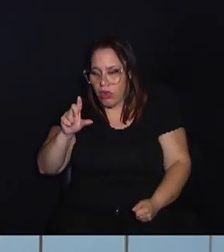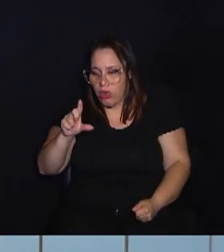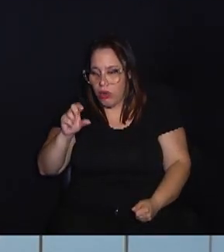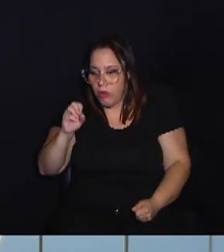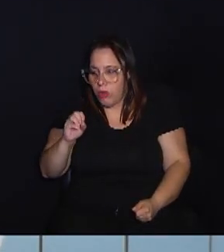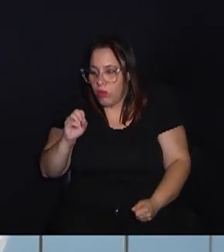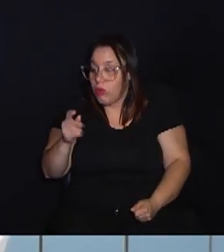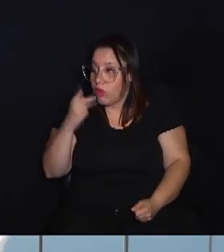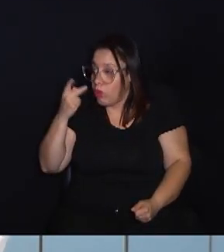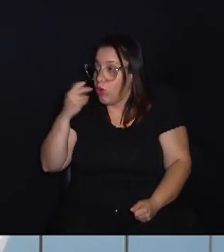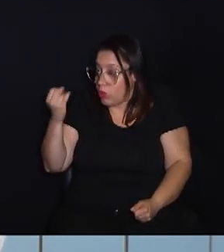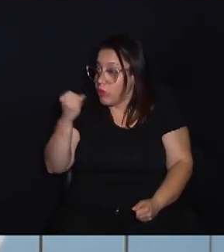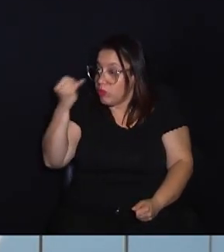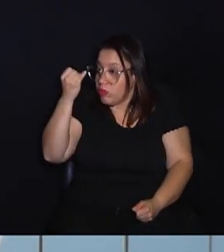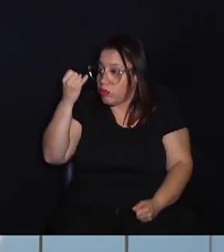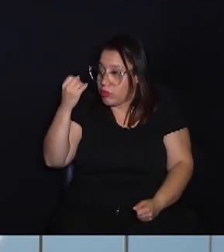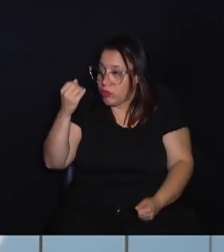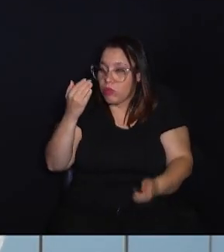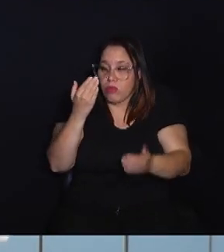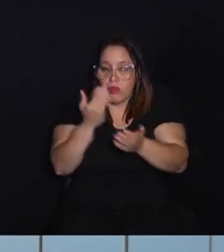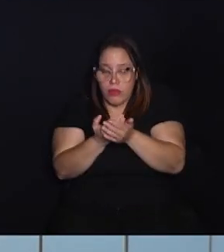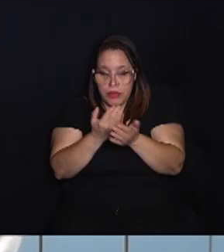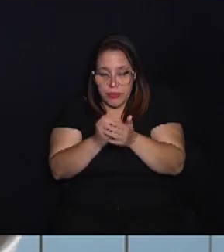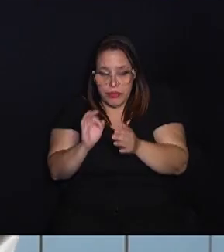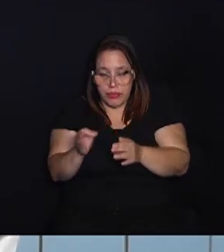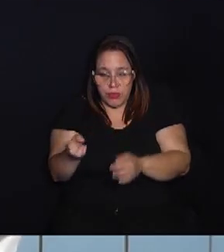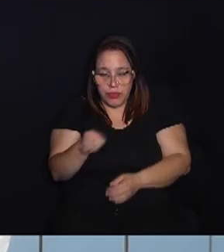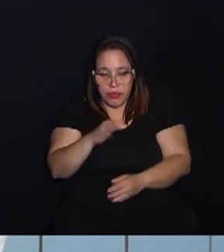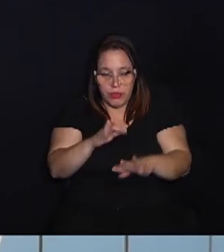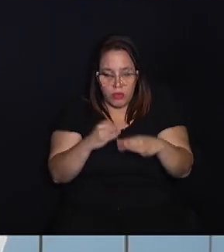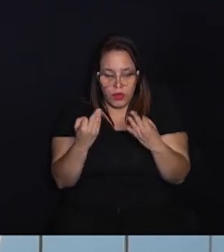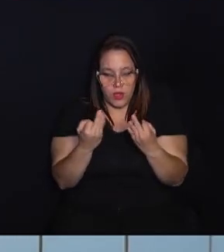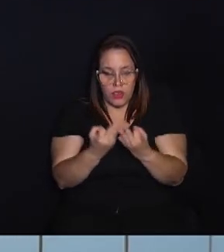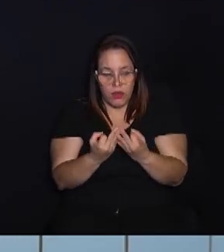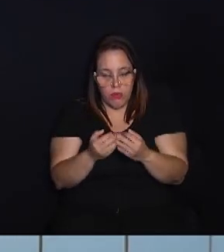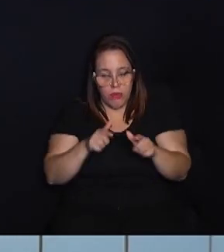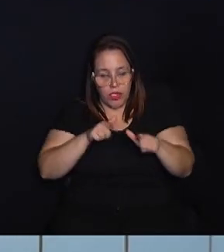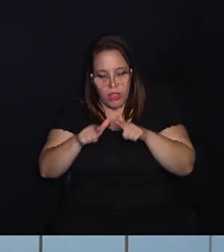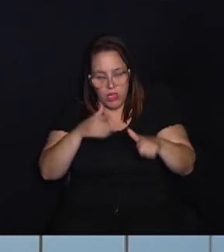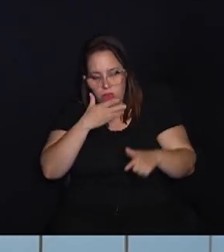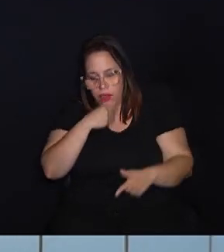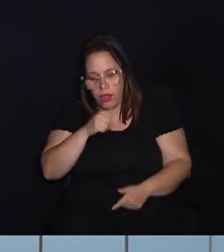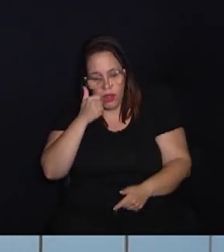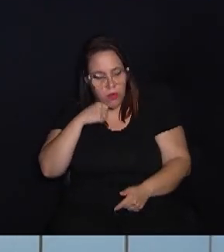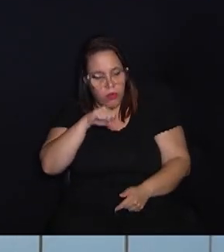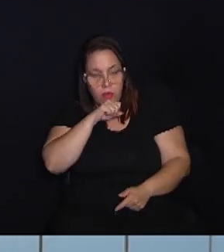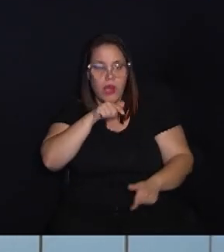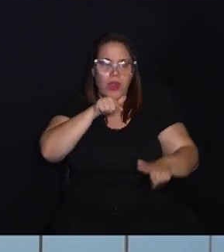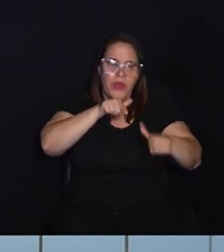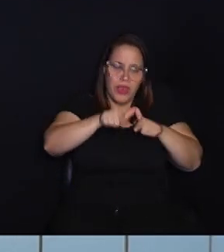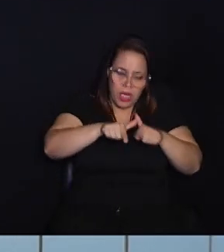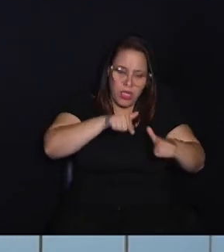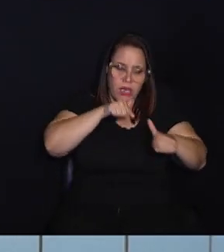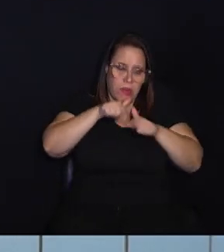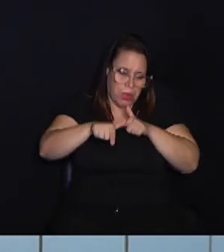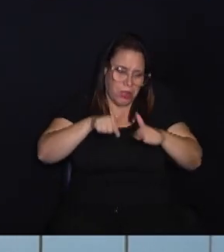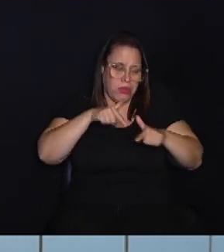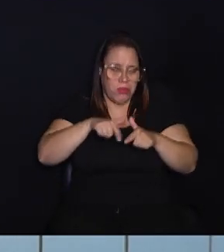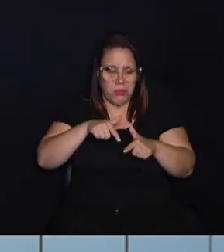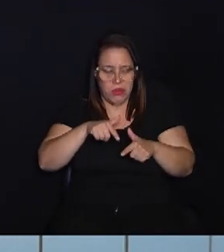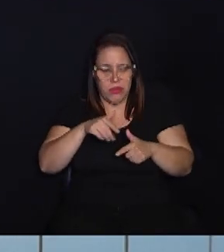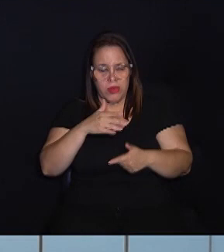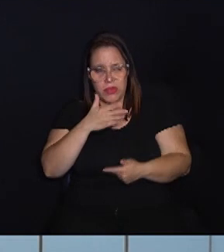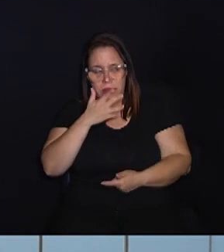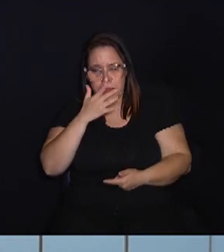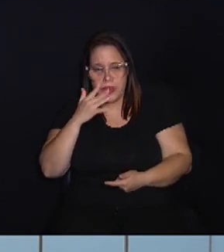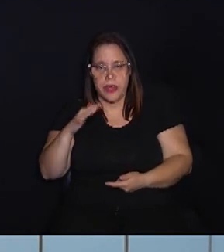conta da nova estrutura, família, normalmente pai e mãe trabalham, né? As crianças têm ficado